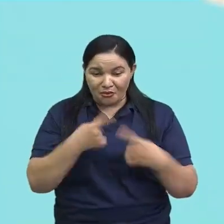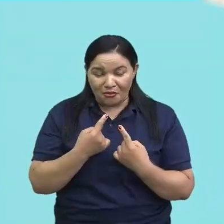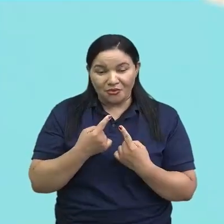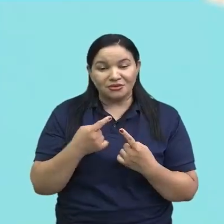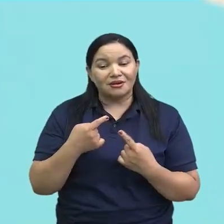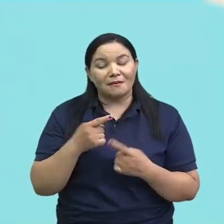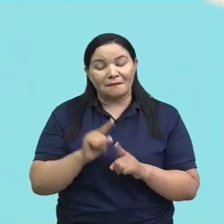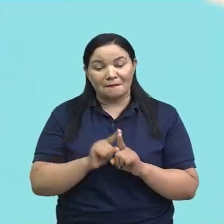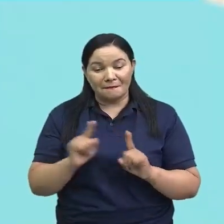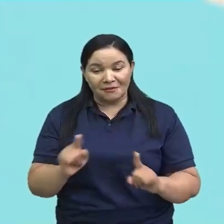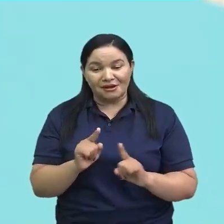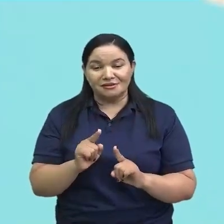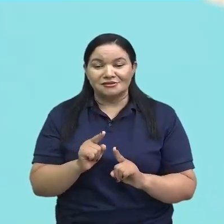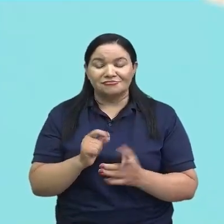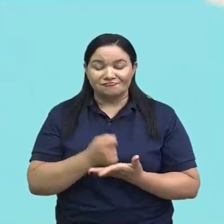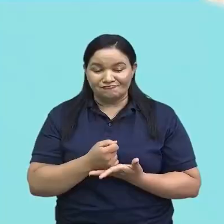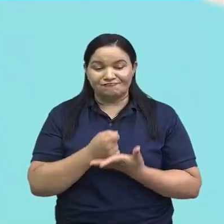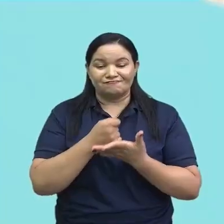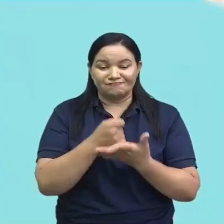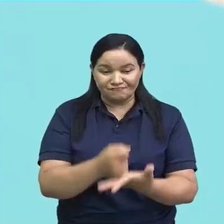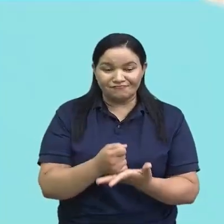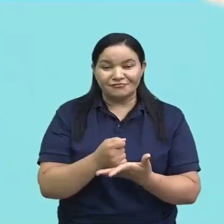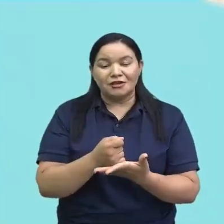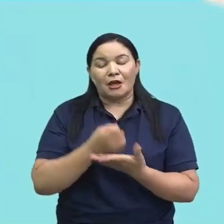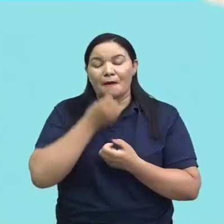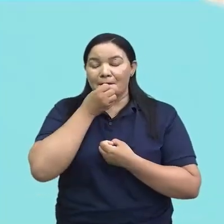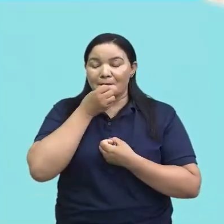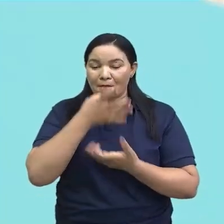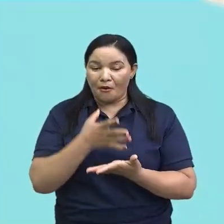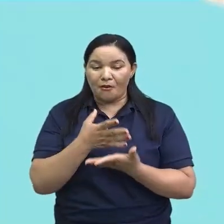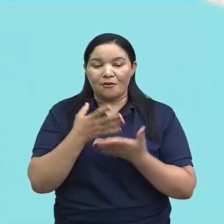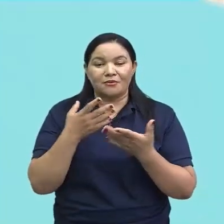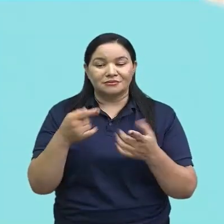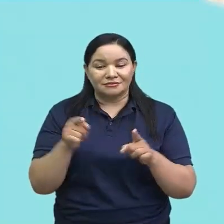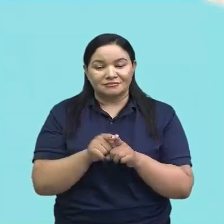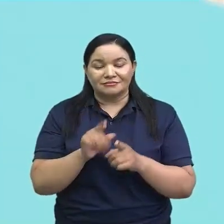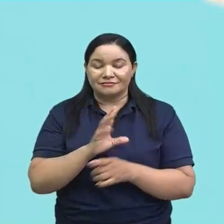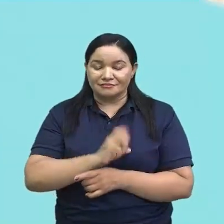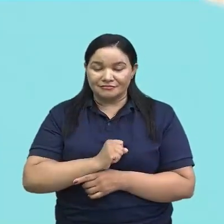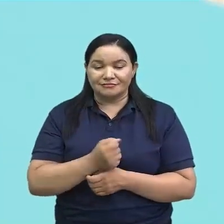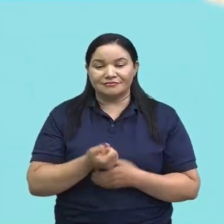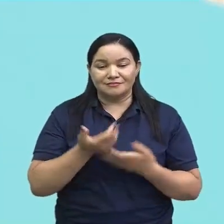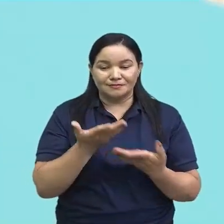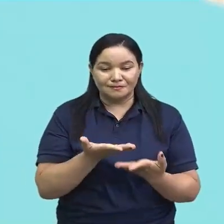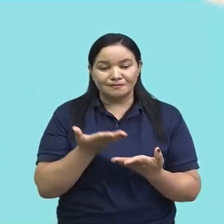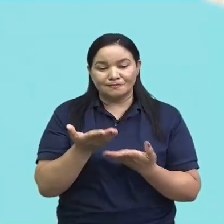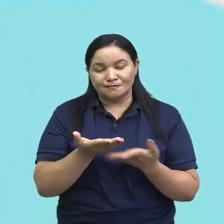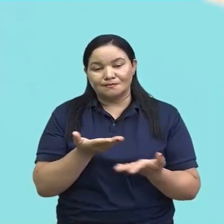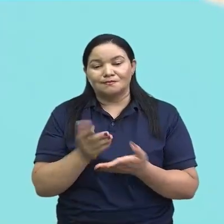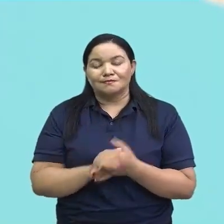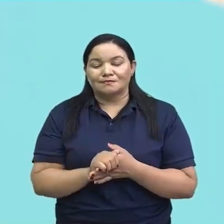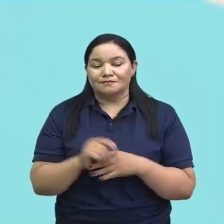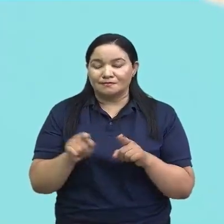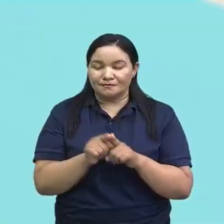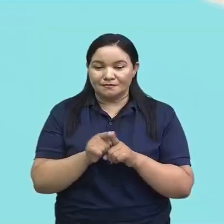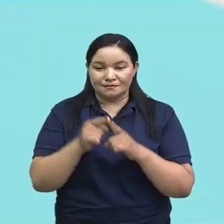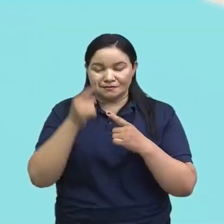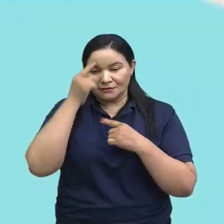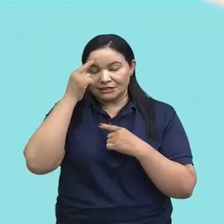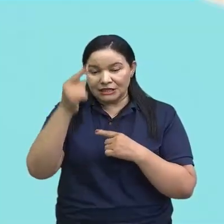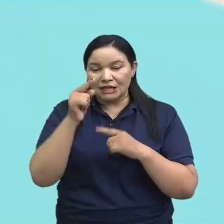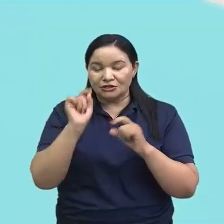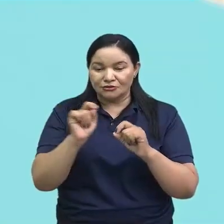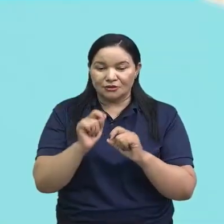você consegue ainda se doar, ser bom com aquela pessoa. Então, percebo que é essa ideia que nós temos aí